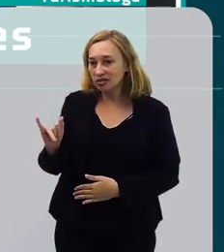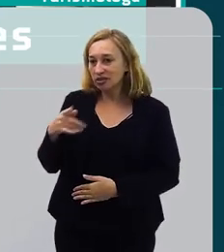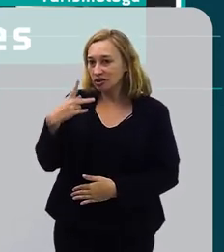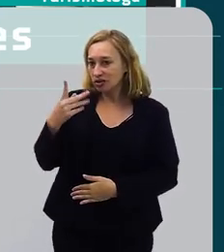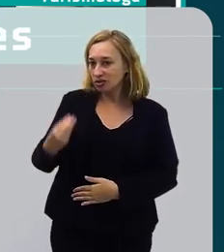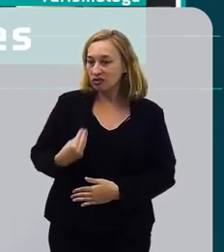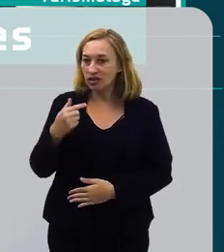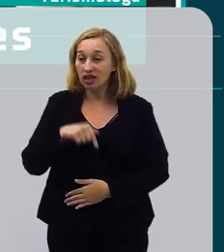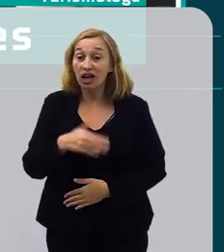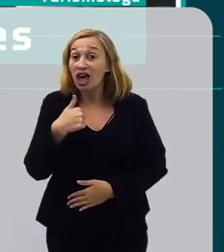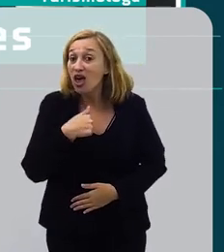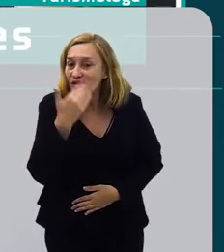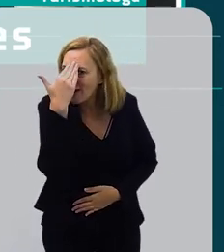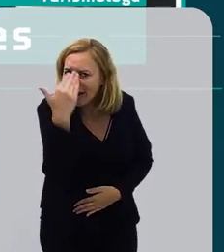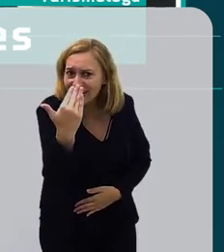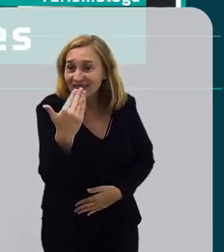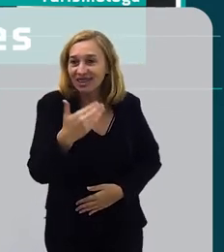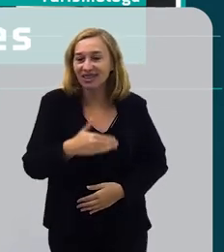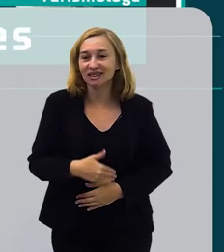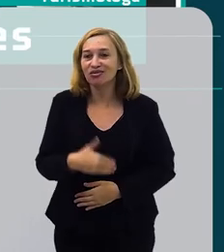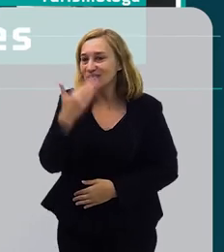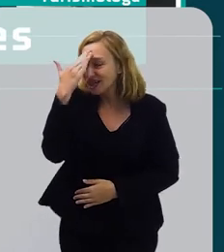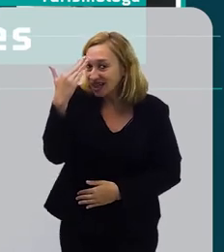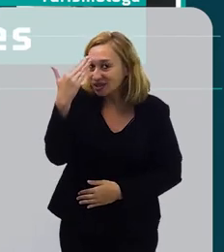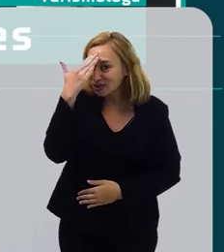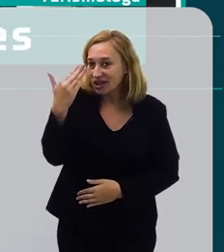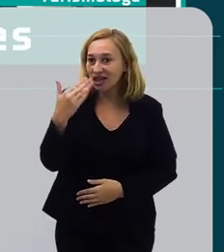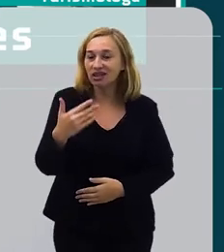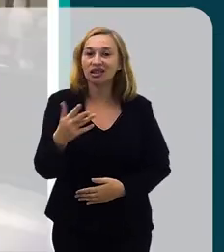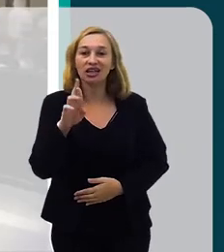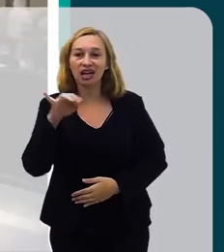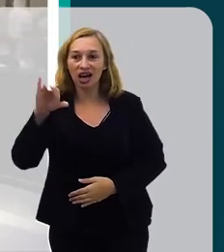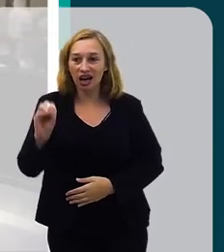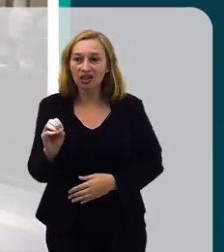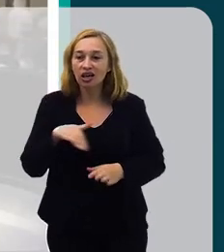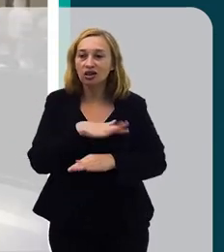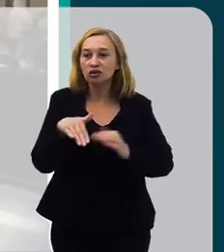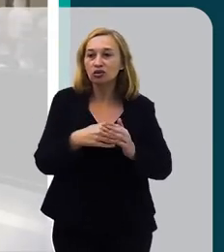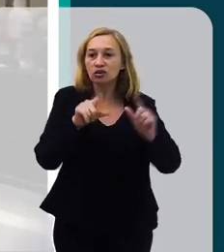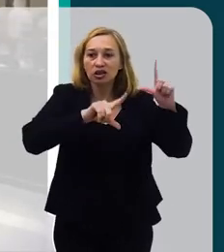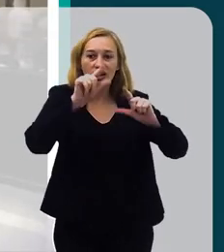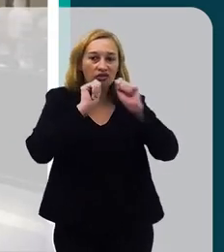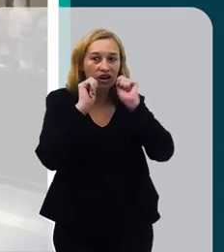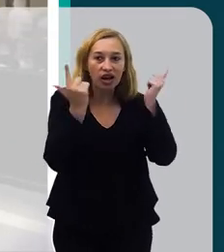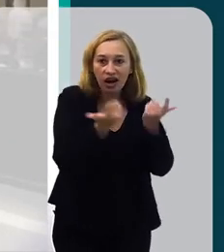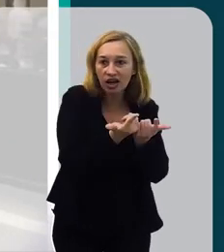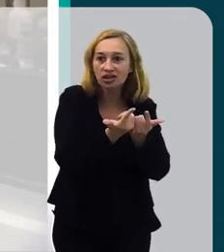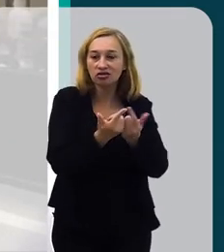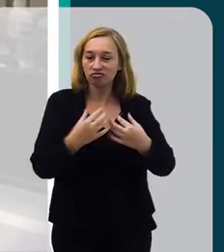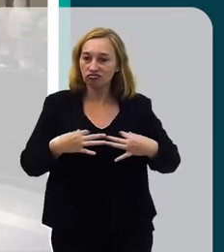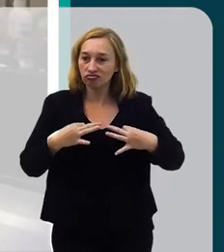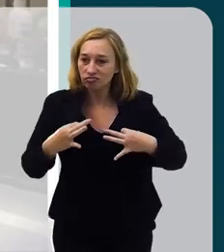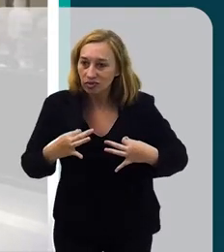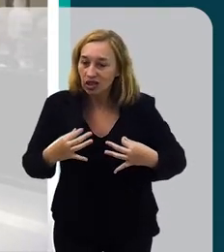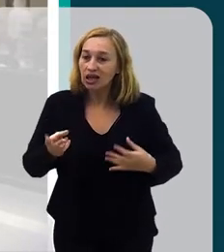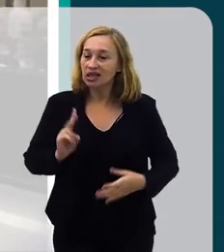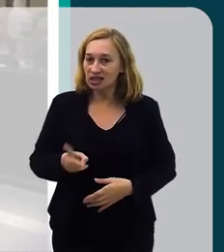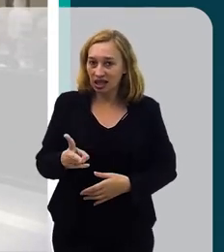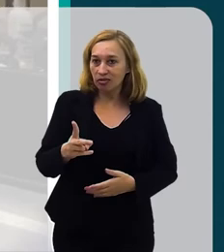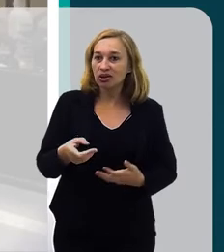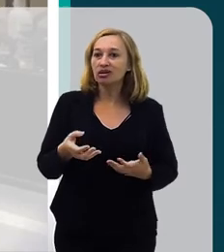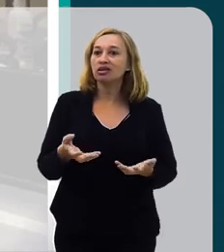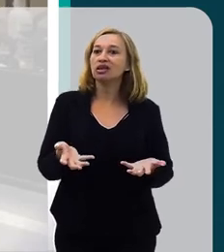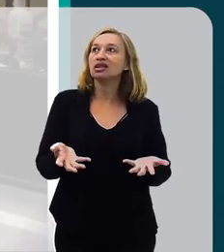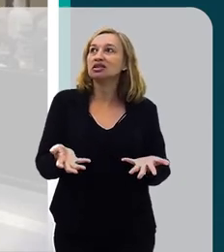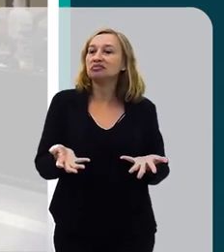é isso. Muito obrigado pela participação de hoje. Ah, eu que agradeço, Ricardo, agradeço todo o pessoal da TV Alerj, me